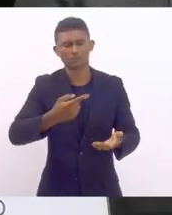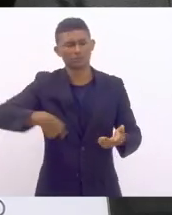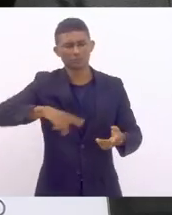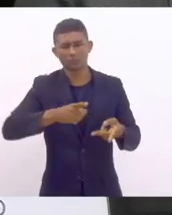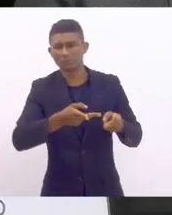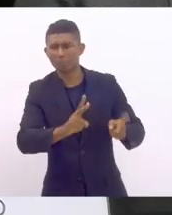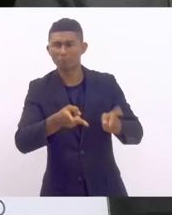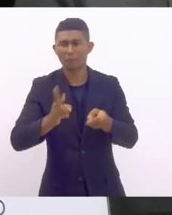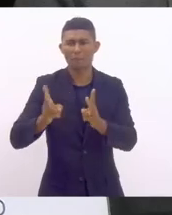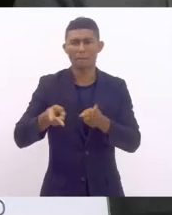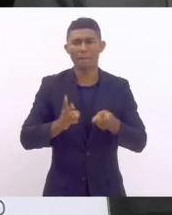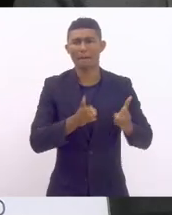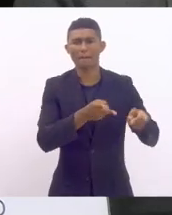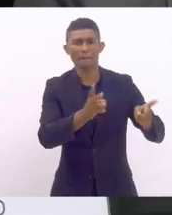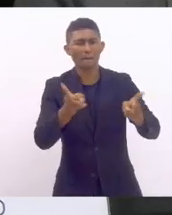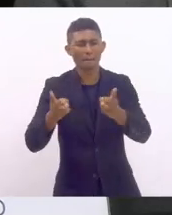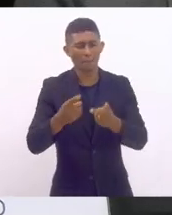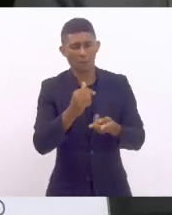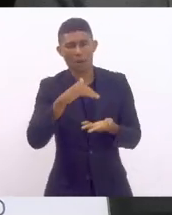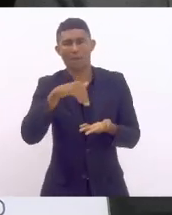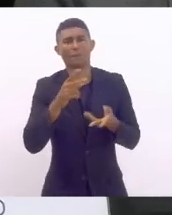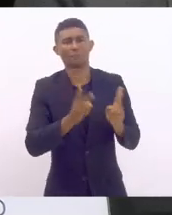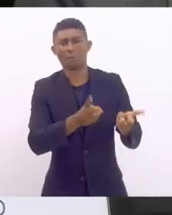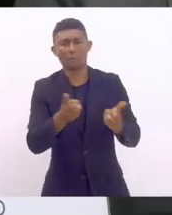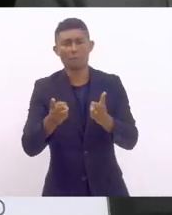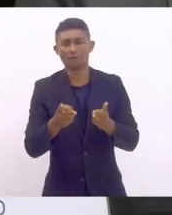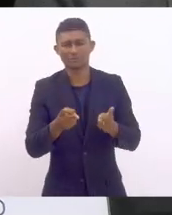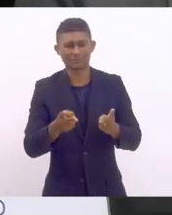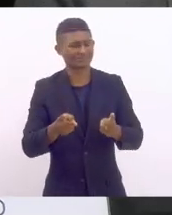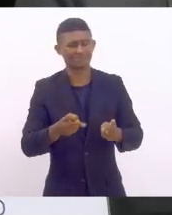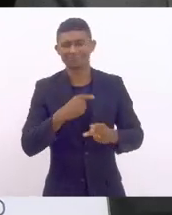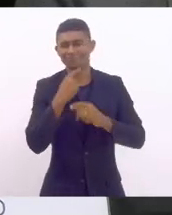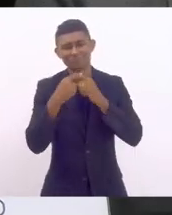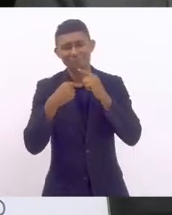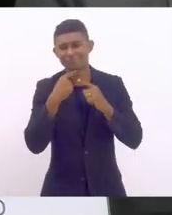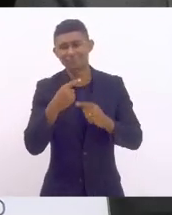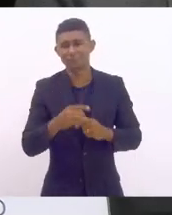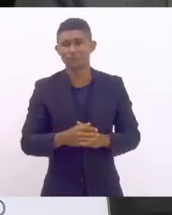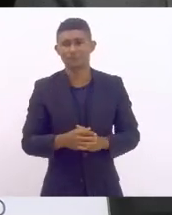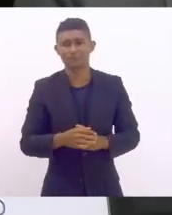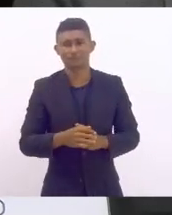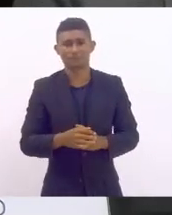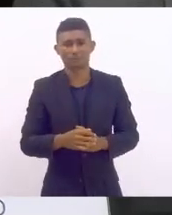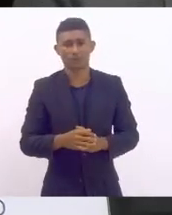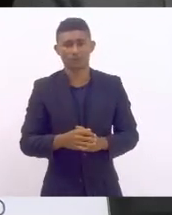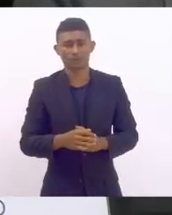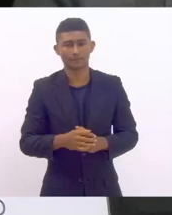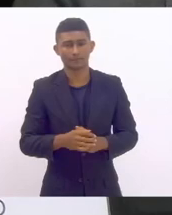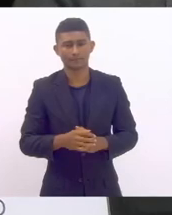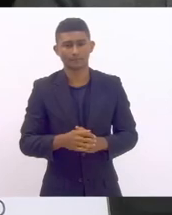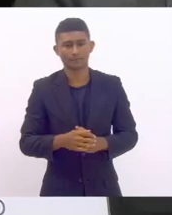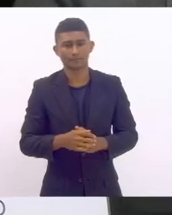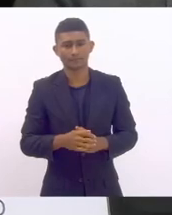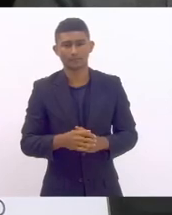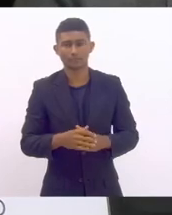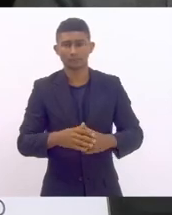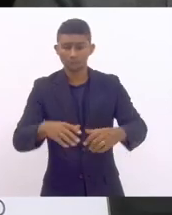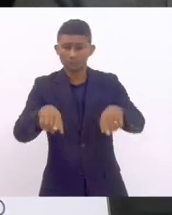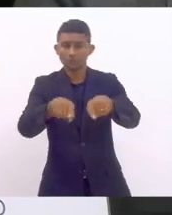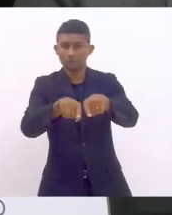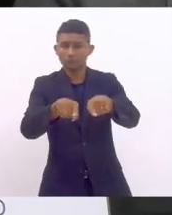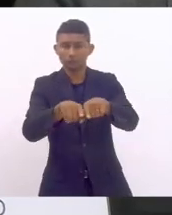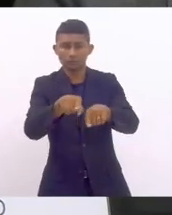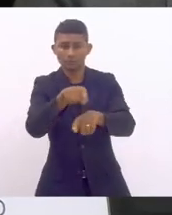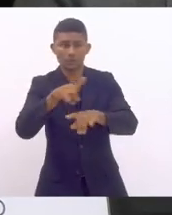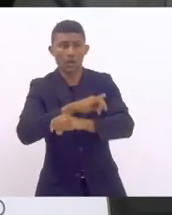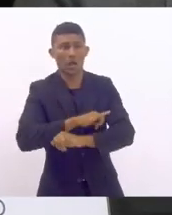permanecer com esse orçamento e muito menos né com essa perspectiva perspectiva não com essa peça anúncio de que